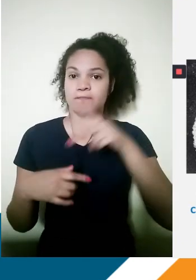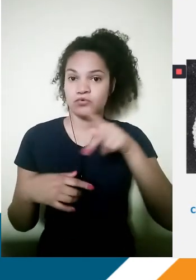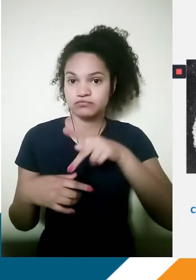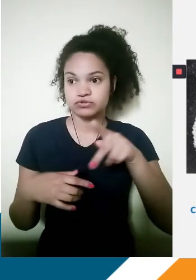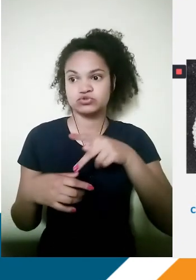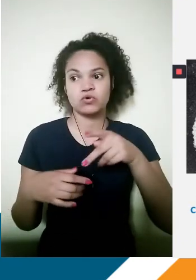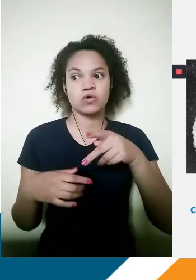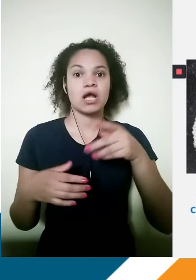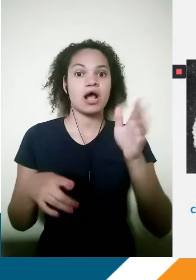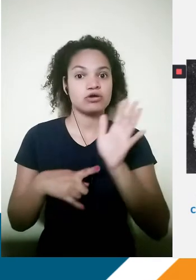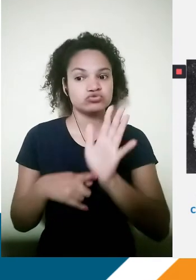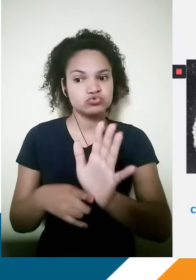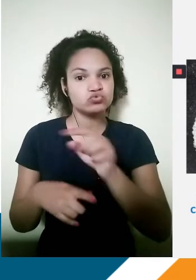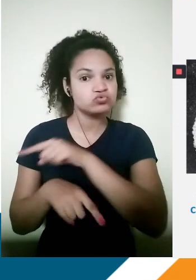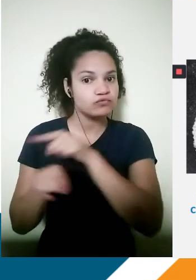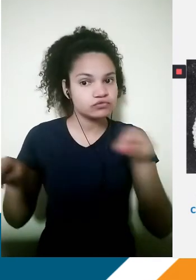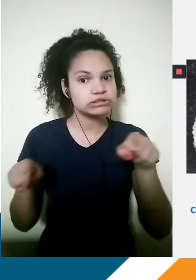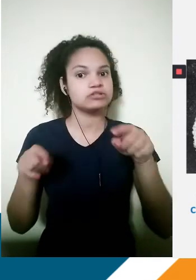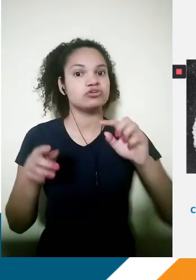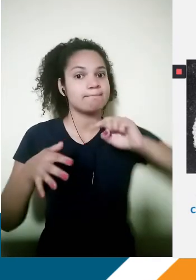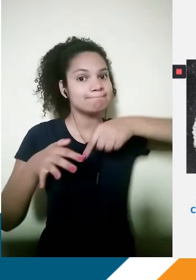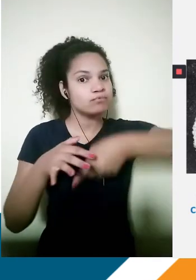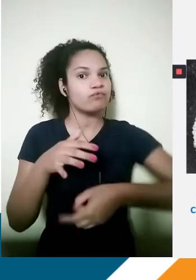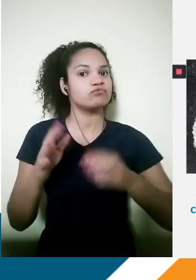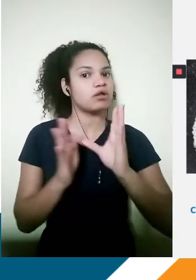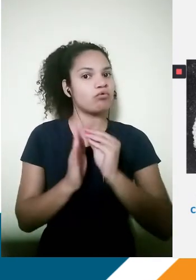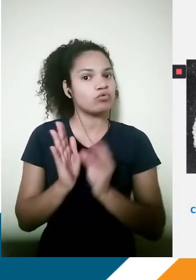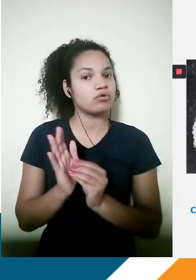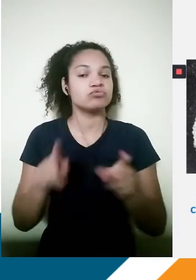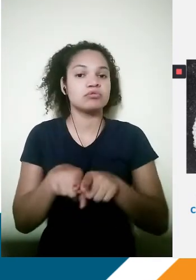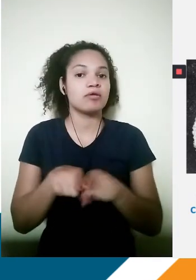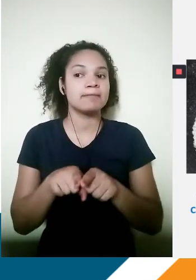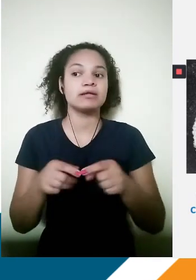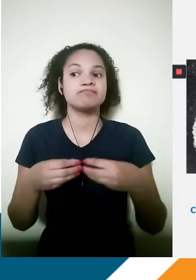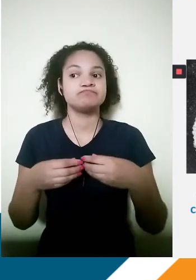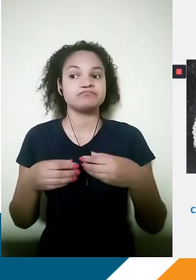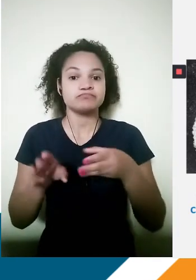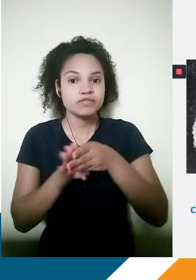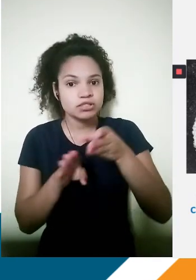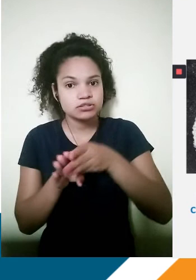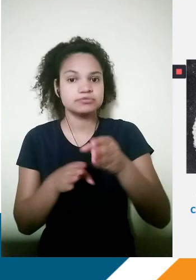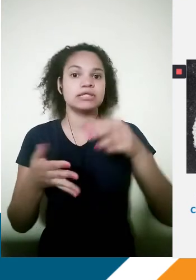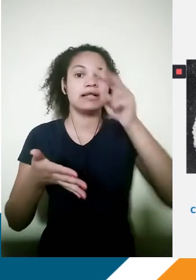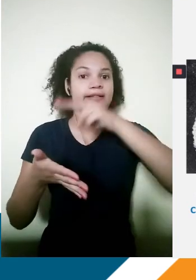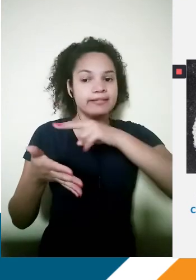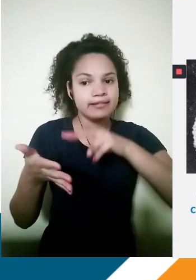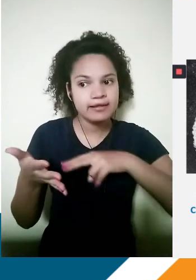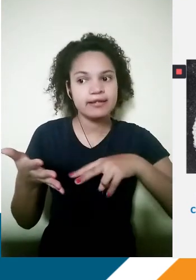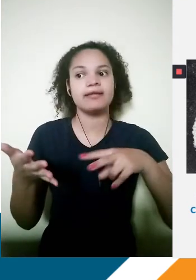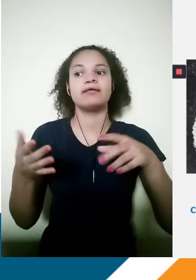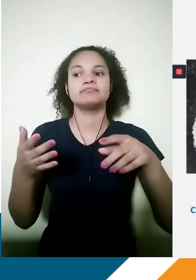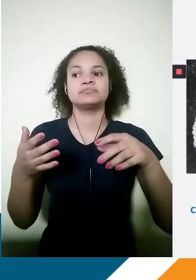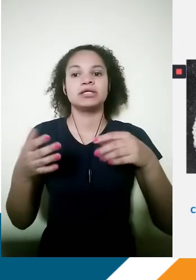auxiliem vocês a aprofundarem esses conteúdos e que permita a vocês lerem os textos, olharem para os vídeos